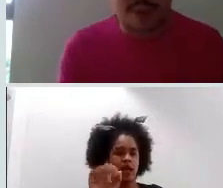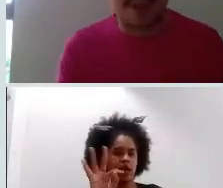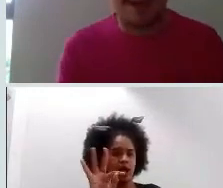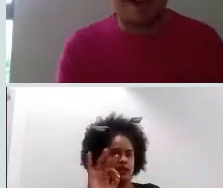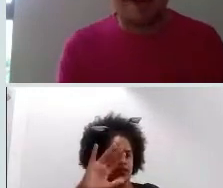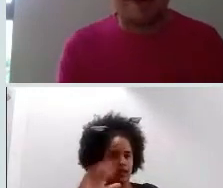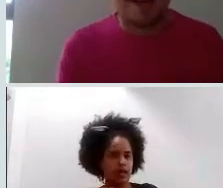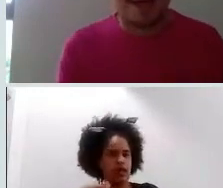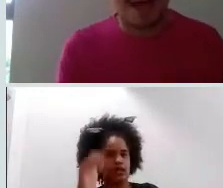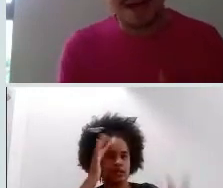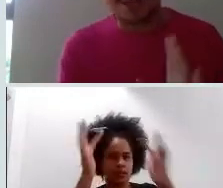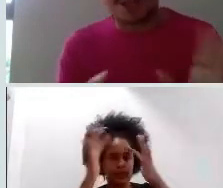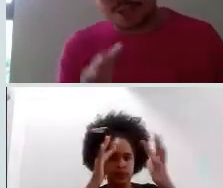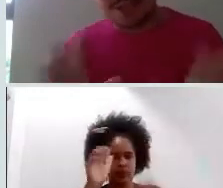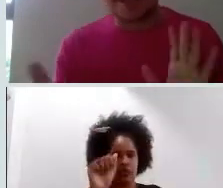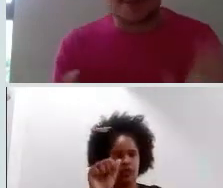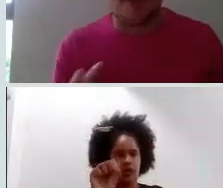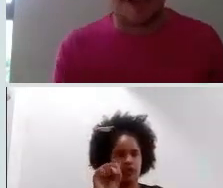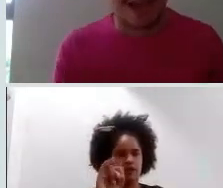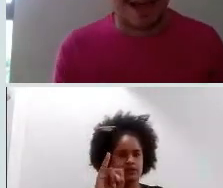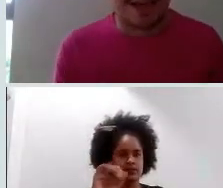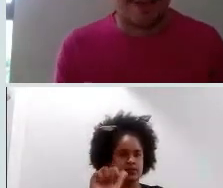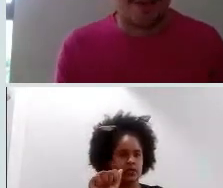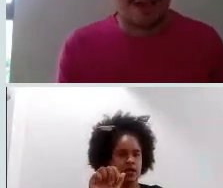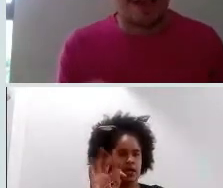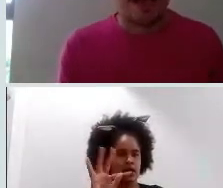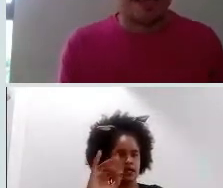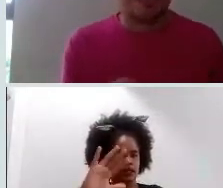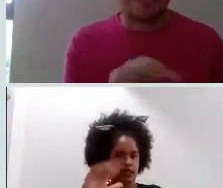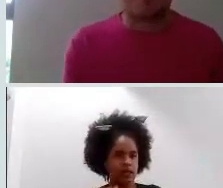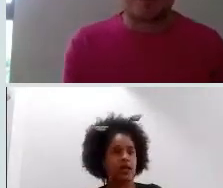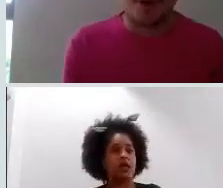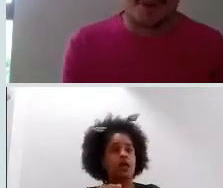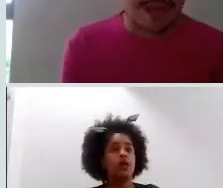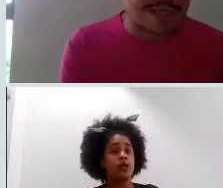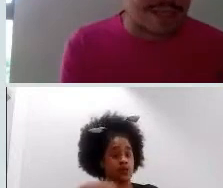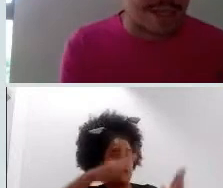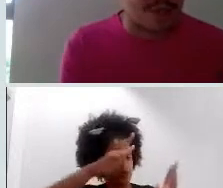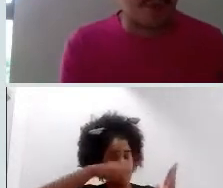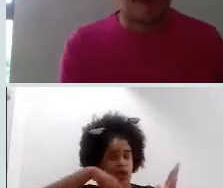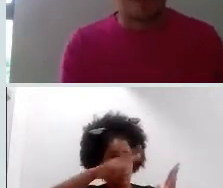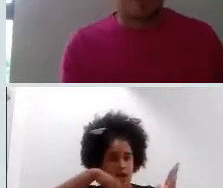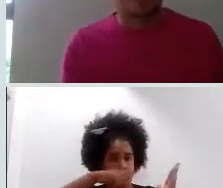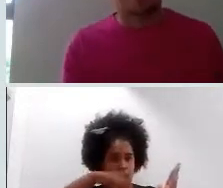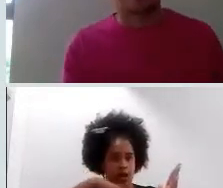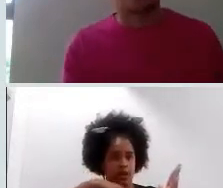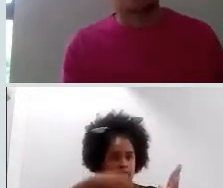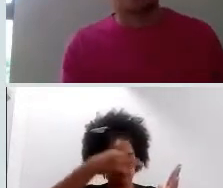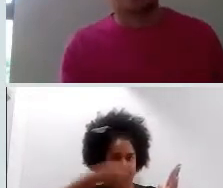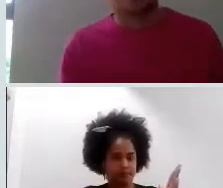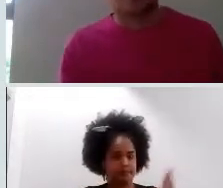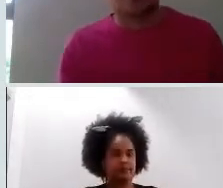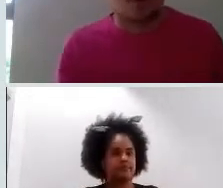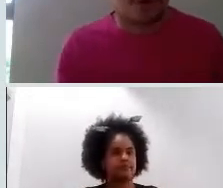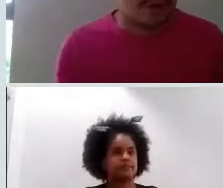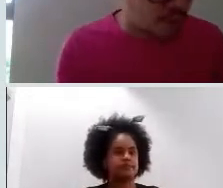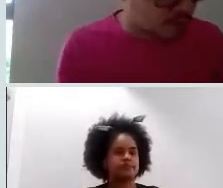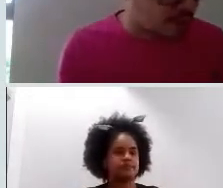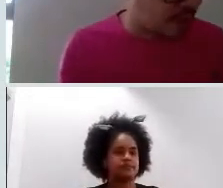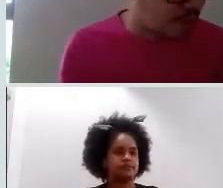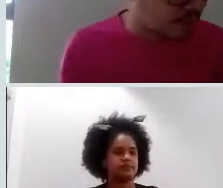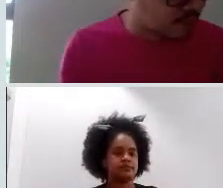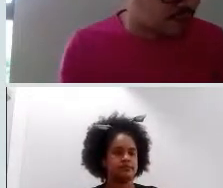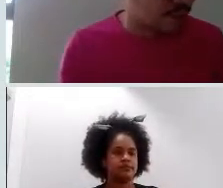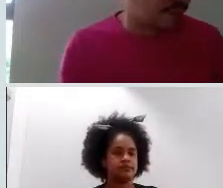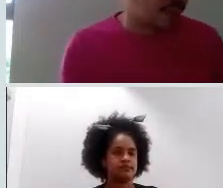os nomes que para a gente não falar errado, eu vou ler exatamente como está escrito aqui no